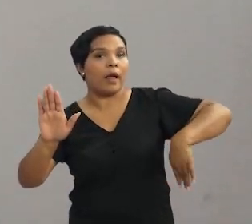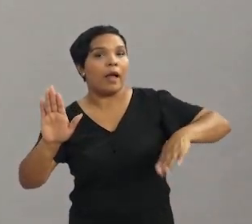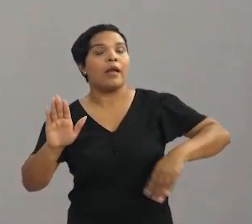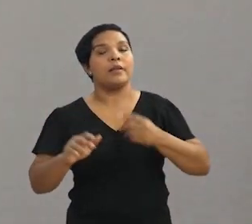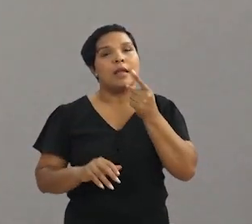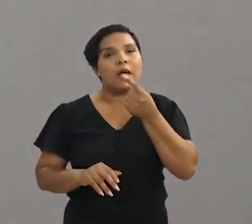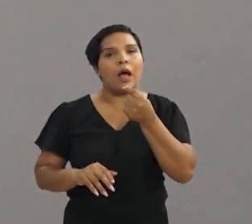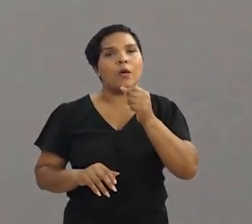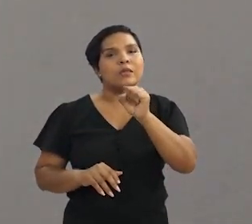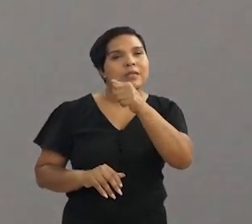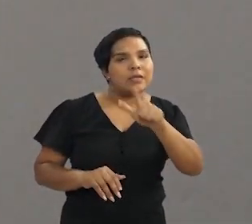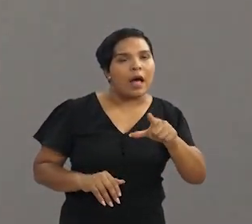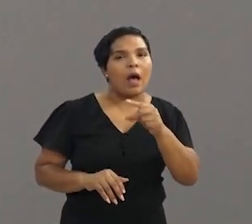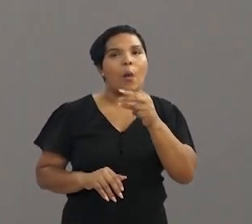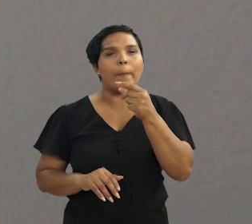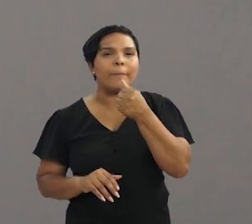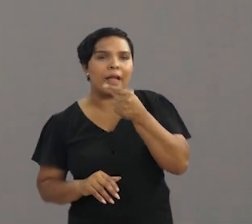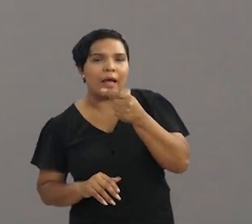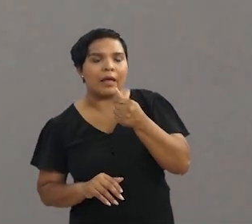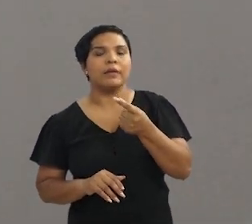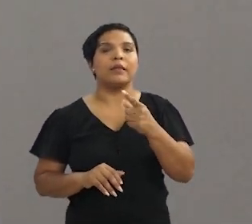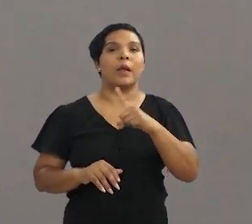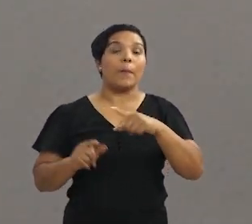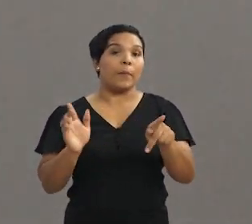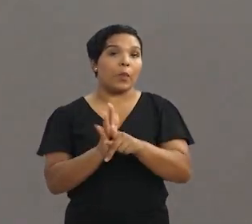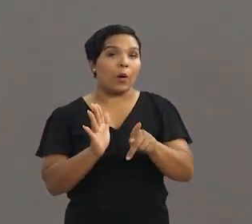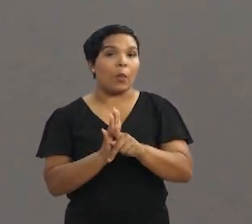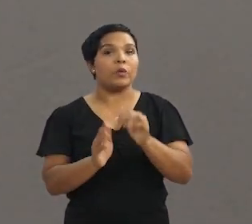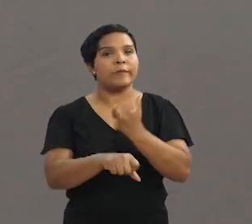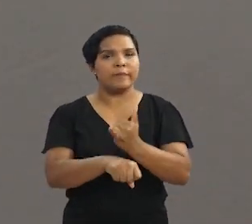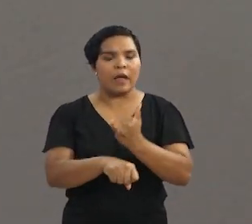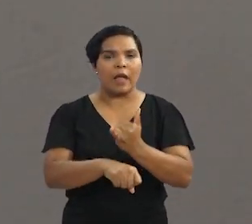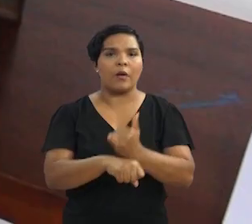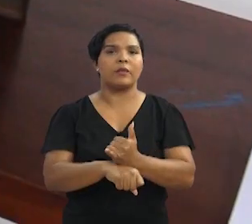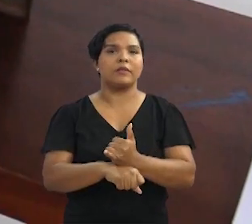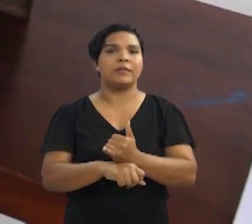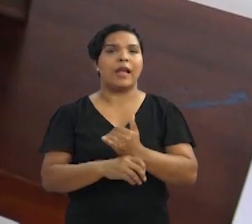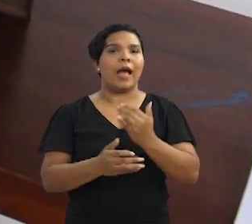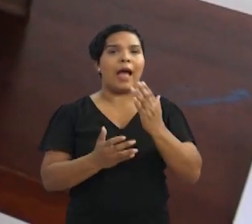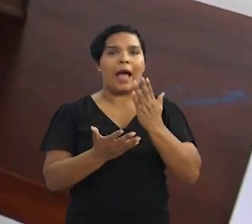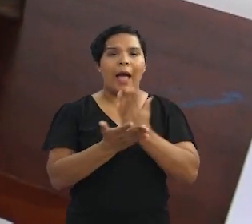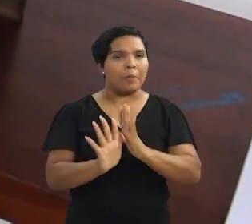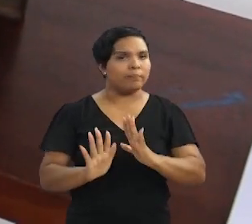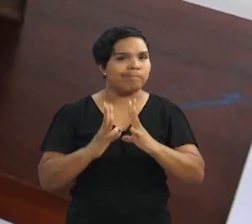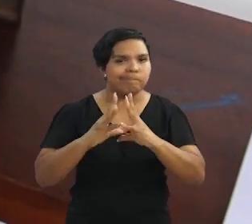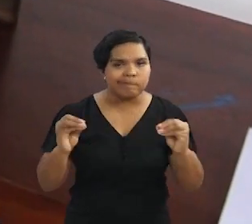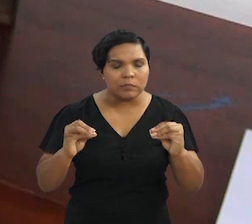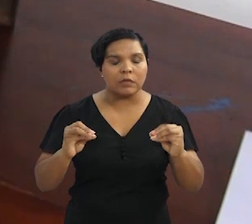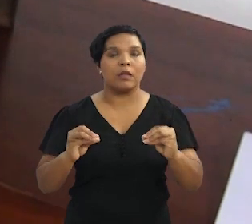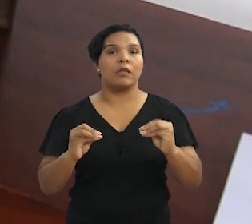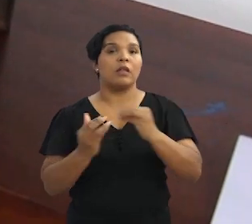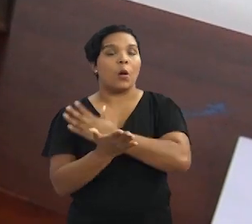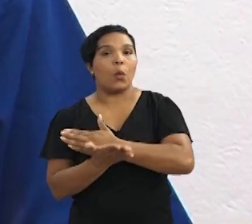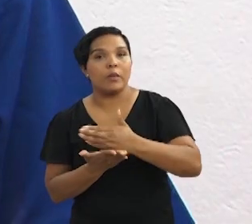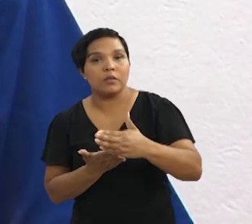salitre, principalmente nas peças metálicas. São peças que facilmente elas oxidam, Então a